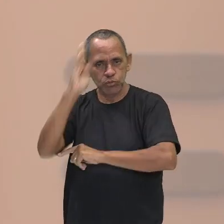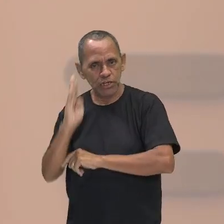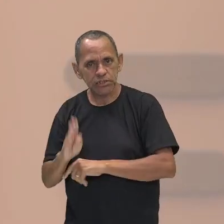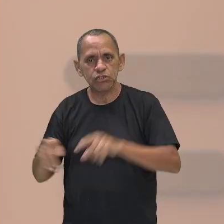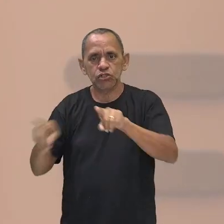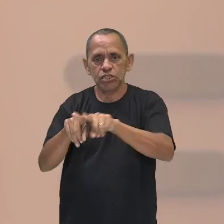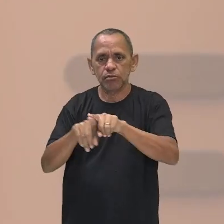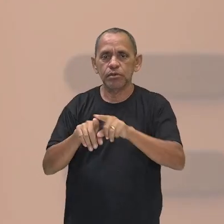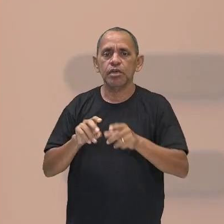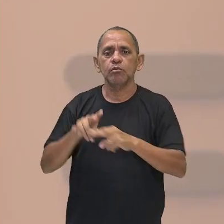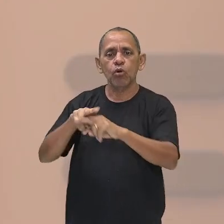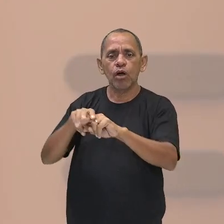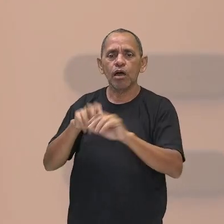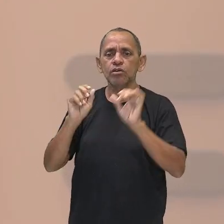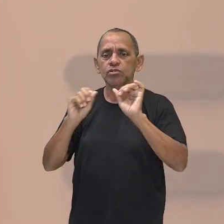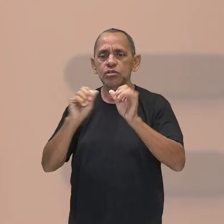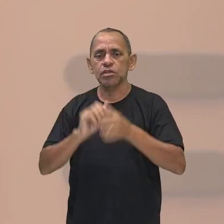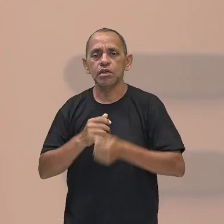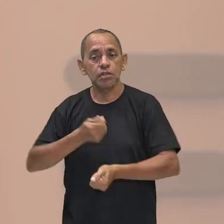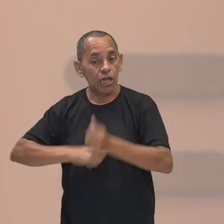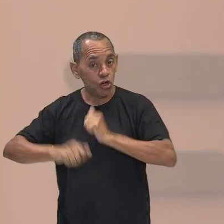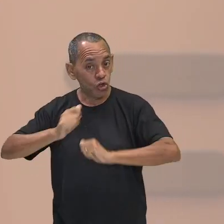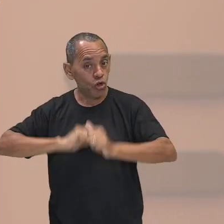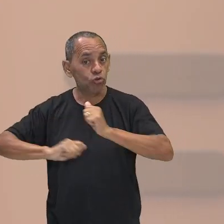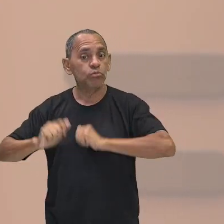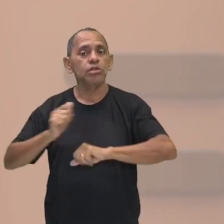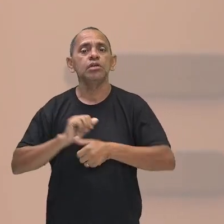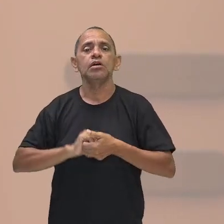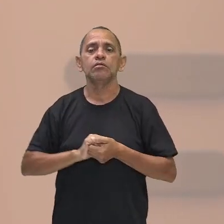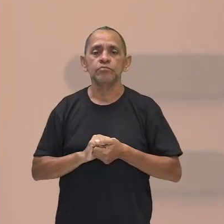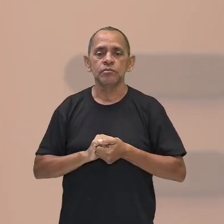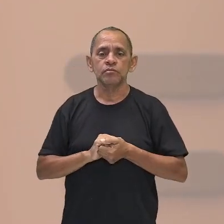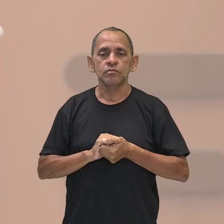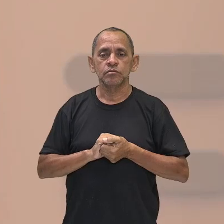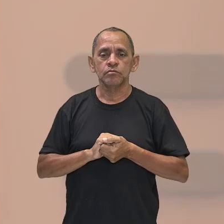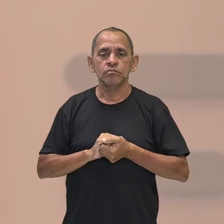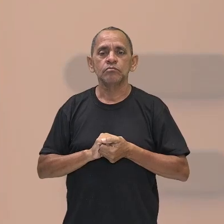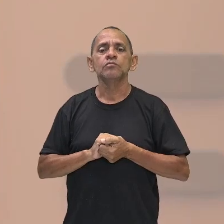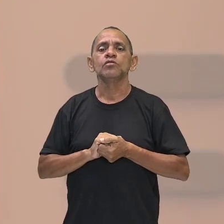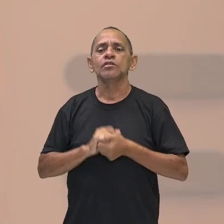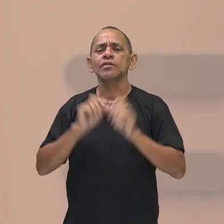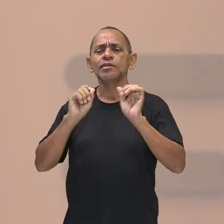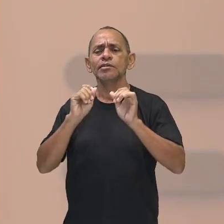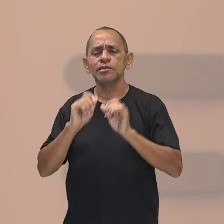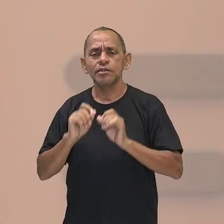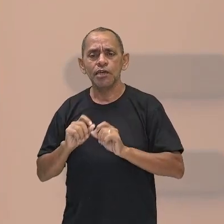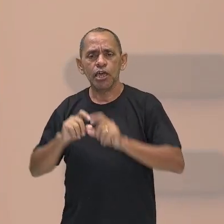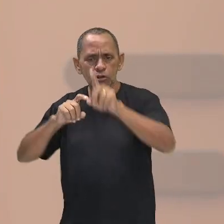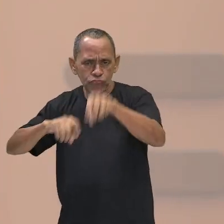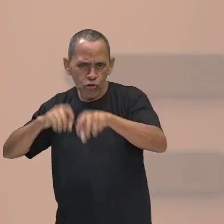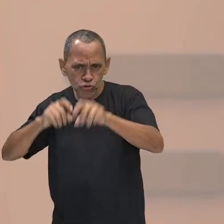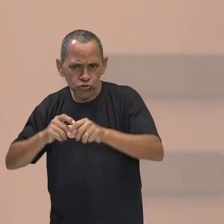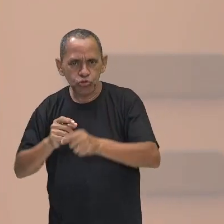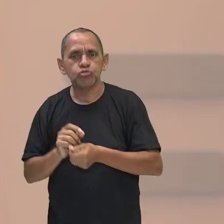elites, principalmente a elite econômica do país, que eram, então, aí as grandes fazendas de café.